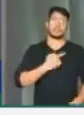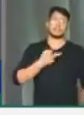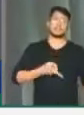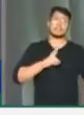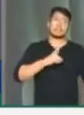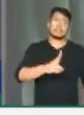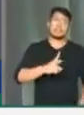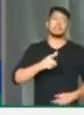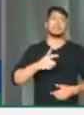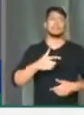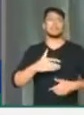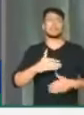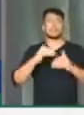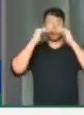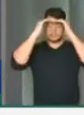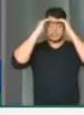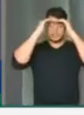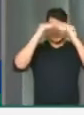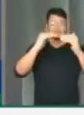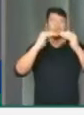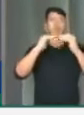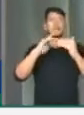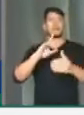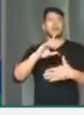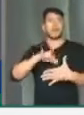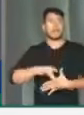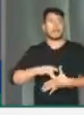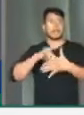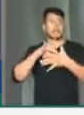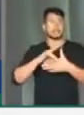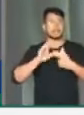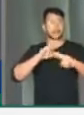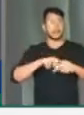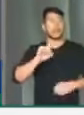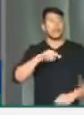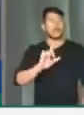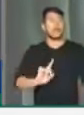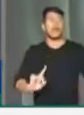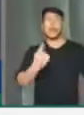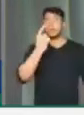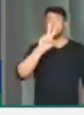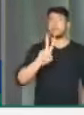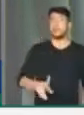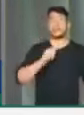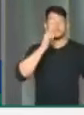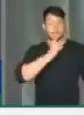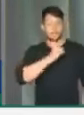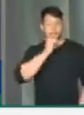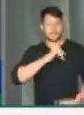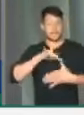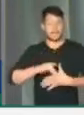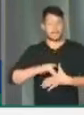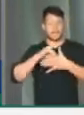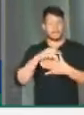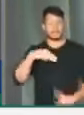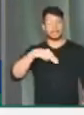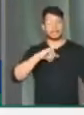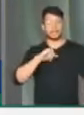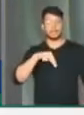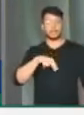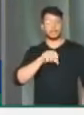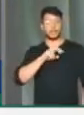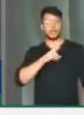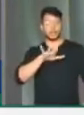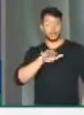compreenderam e reconheceram a liderança, que pela primeira vez tem uma mulher na liderança da minoria, e é importante